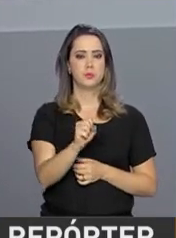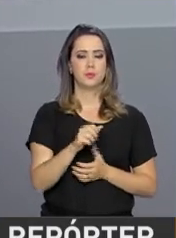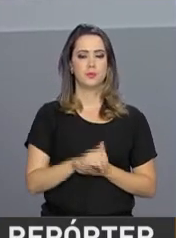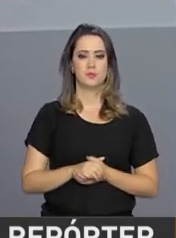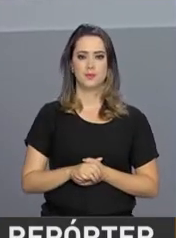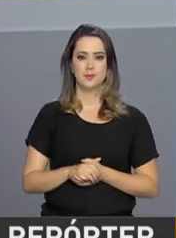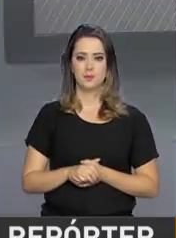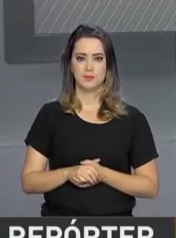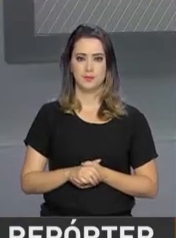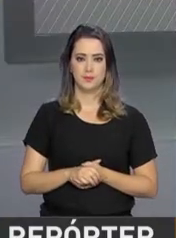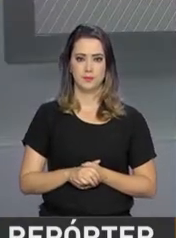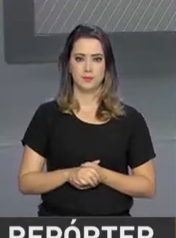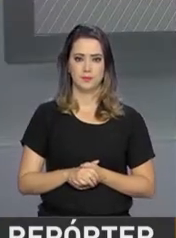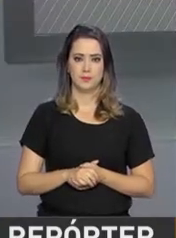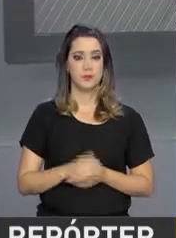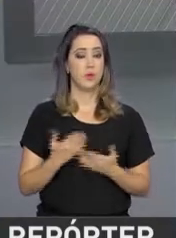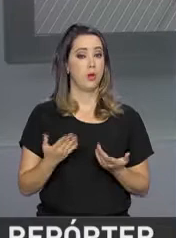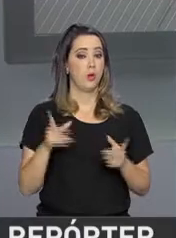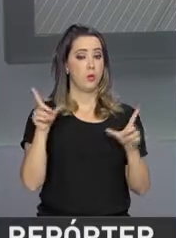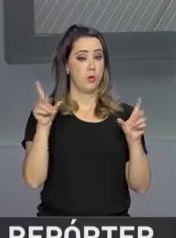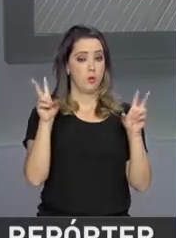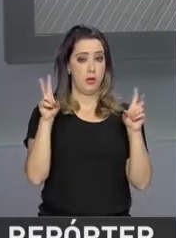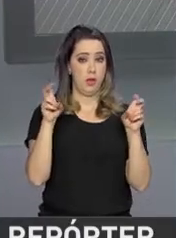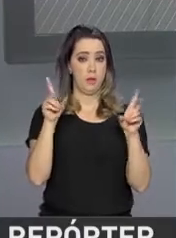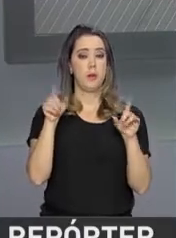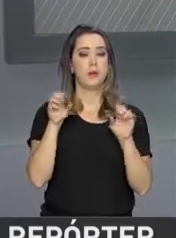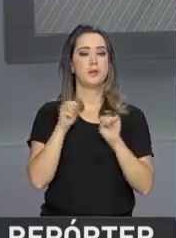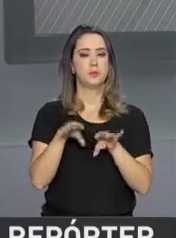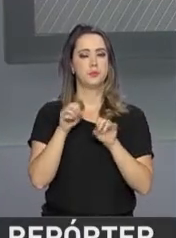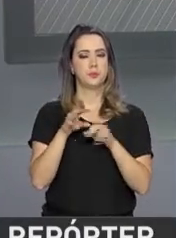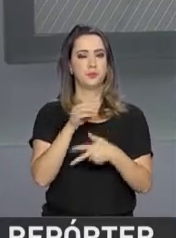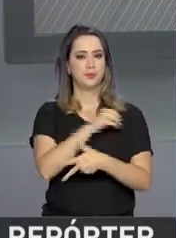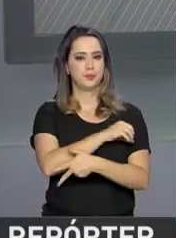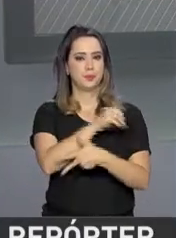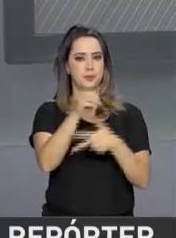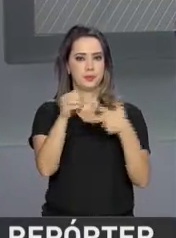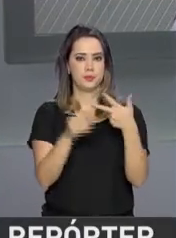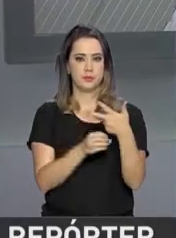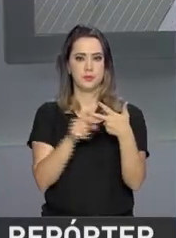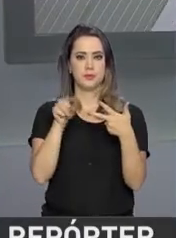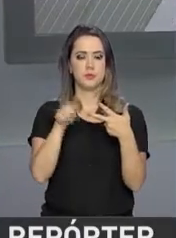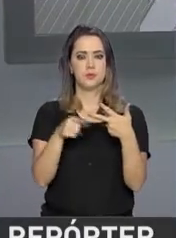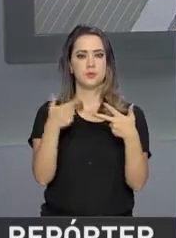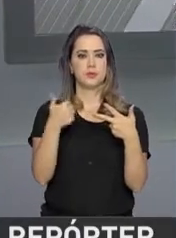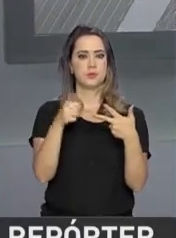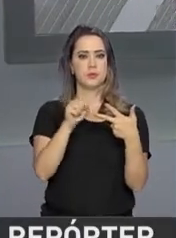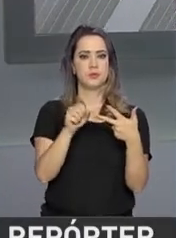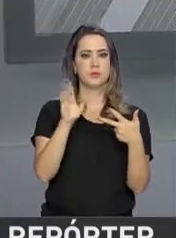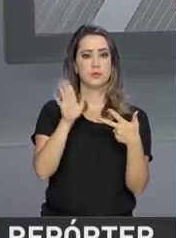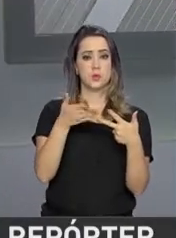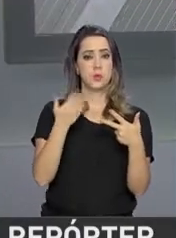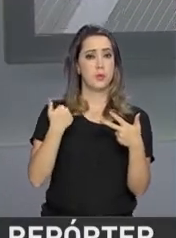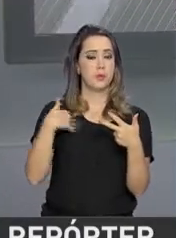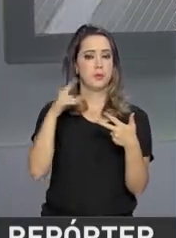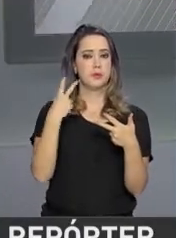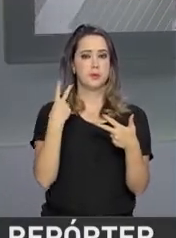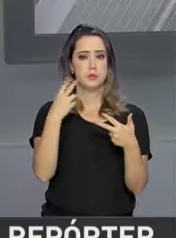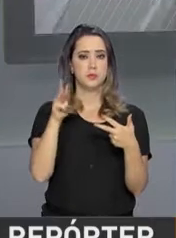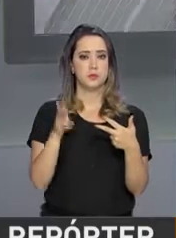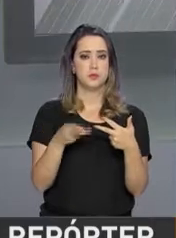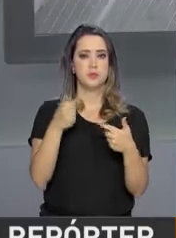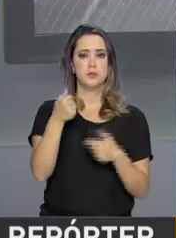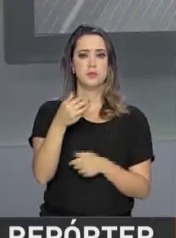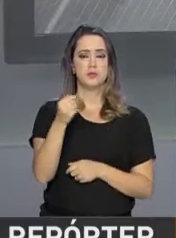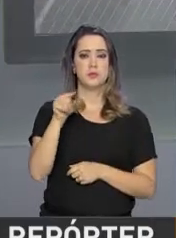internet o assunto ainda é a educação o enem o exame nacional do ensino médio de 2018 já conta com dois